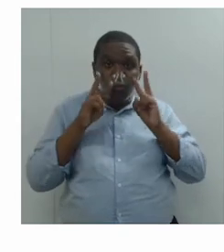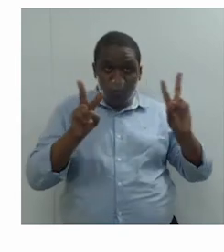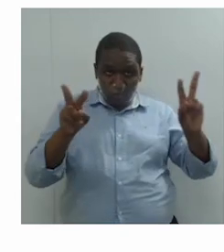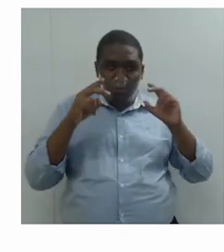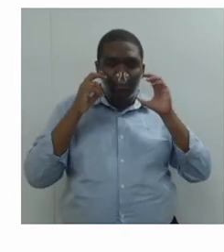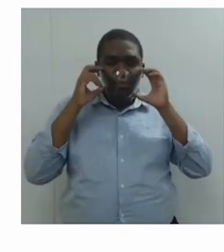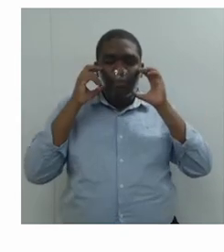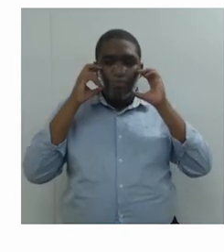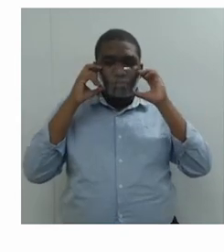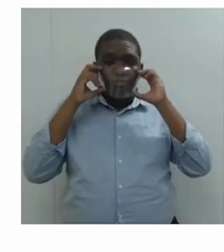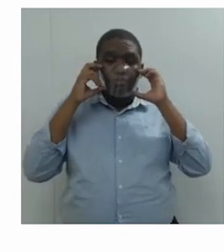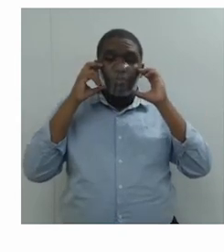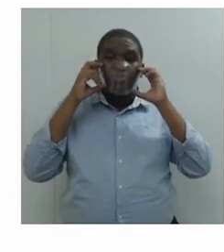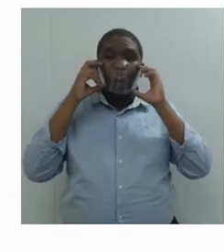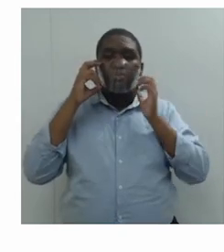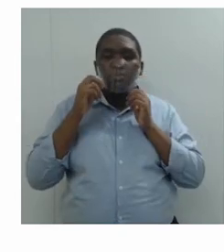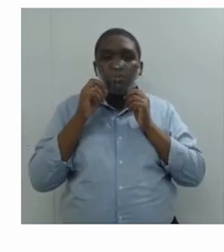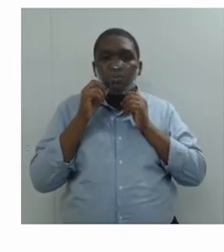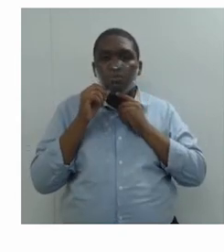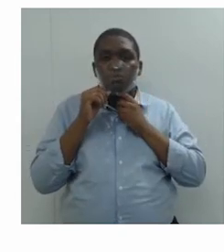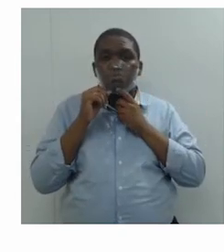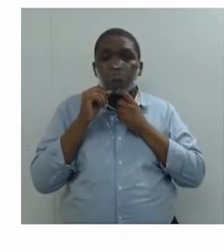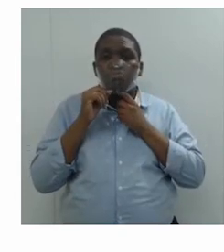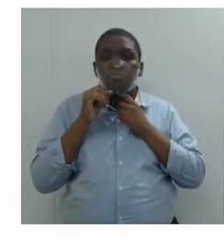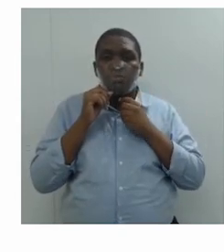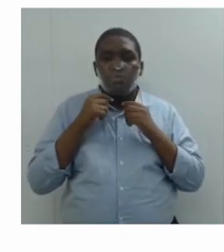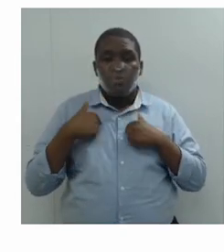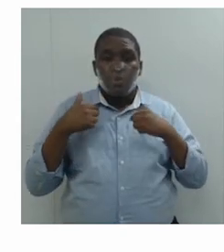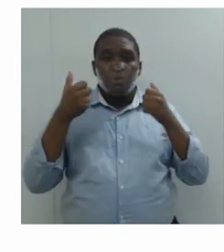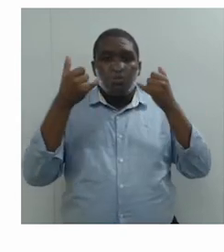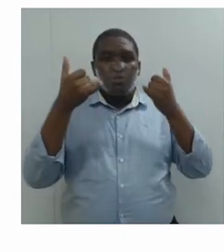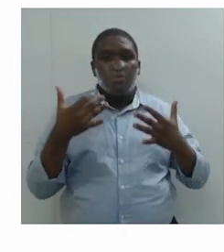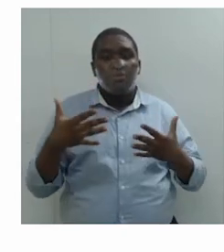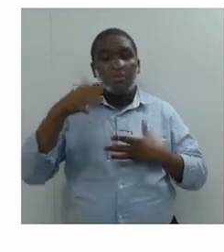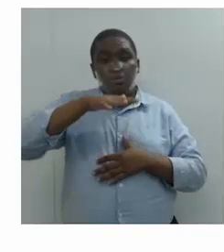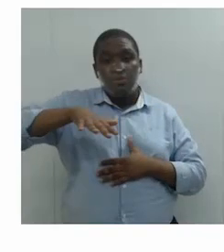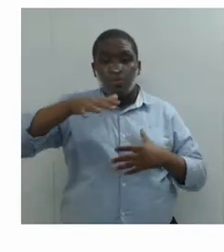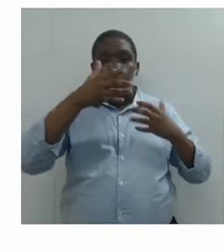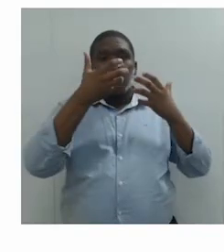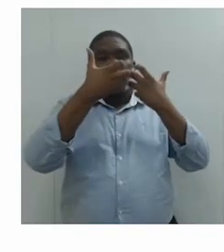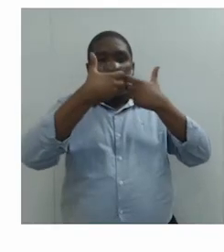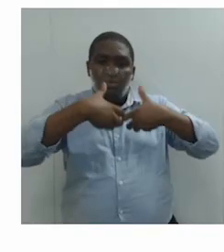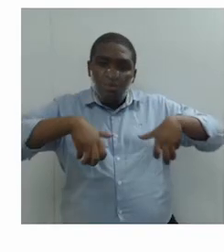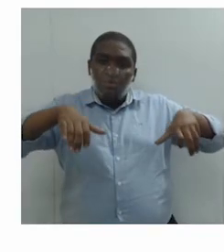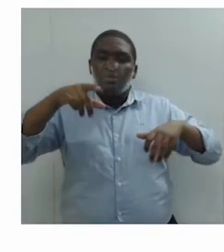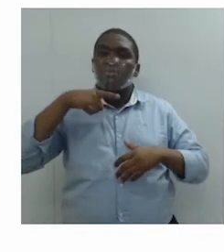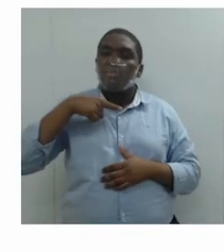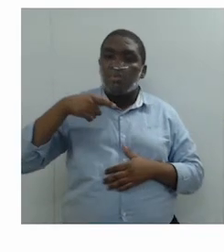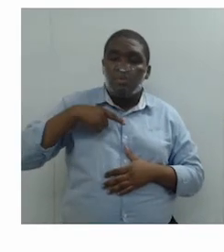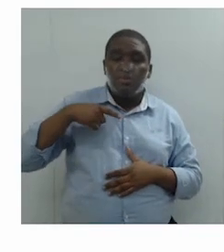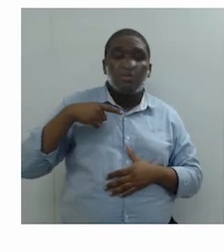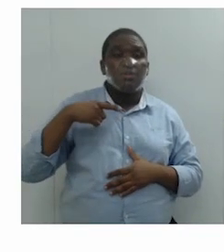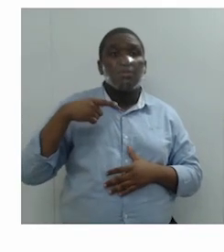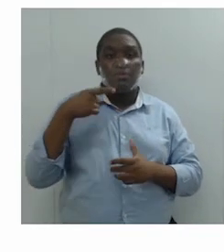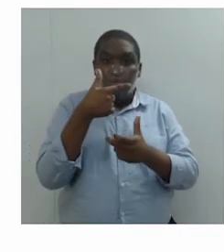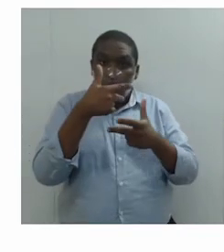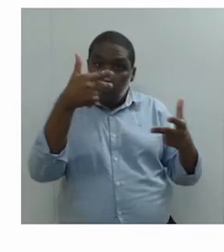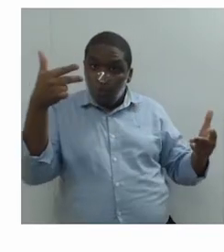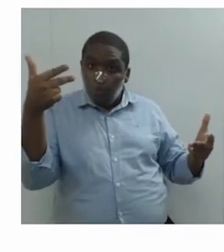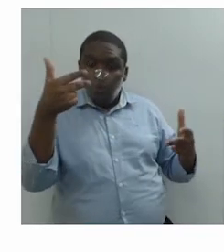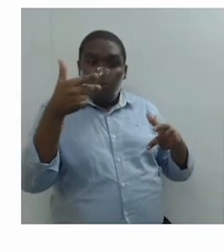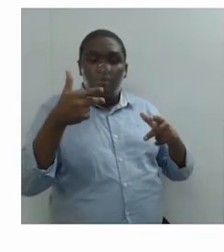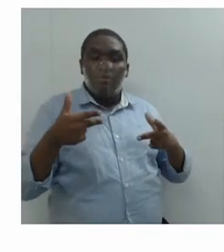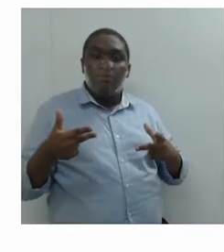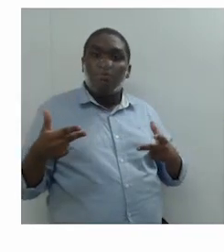Veja, quando eu falo de espaço natural, eu vou falar de elementos físicos,